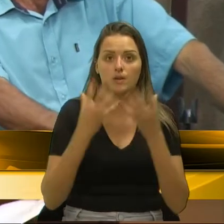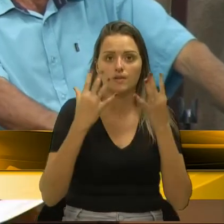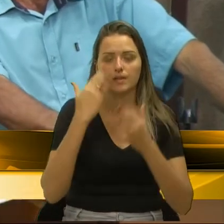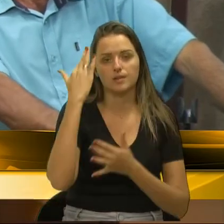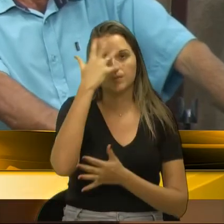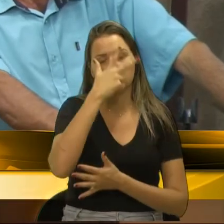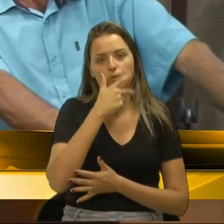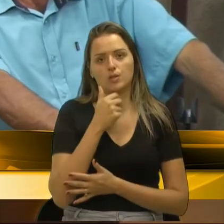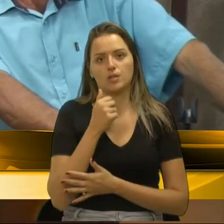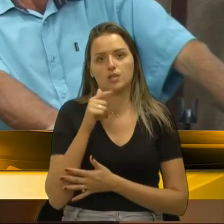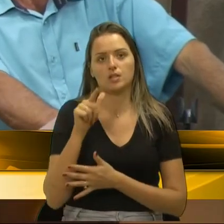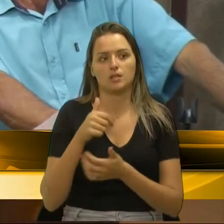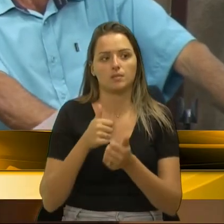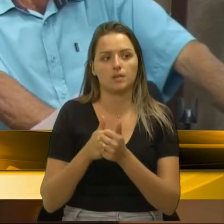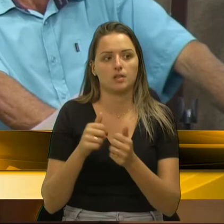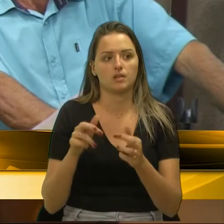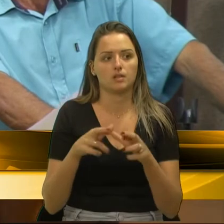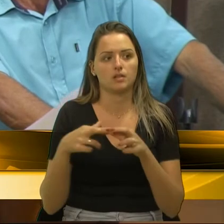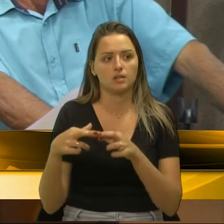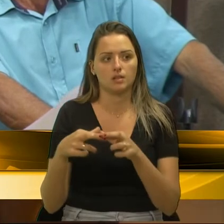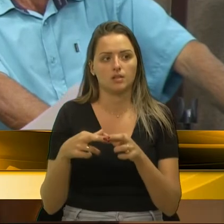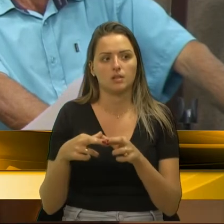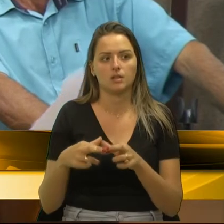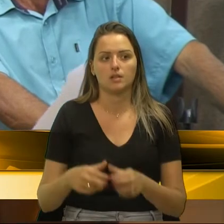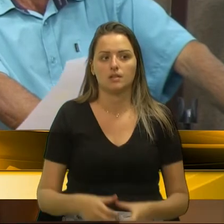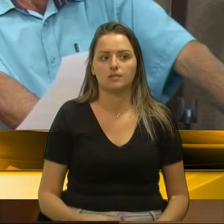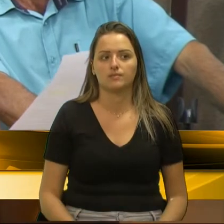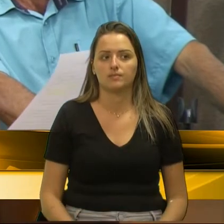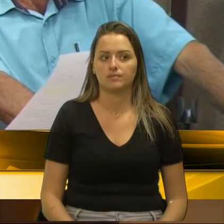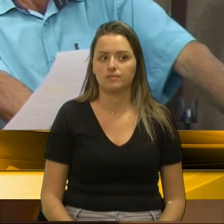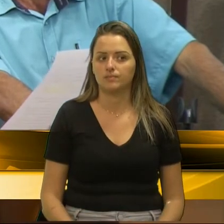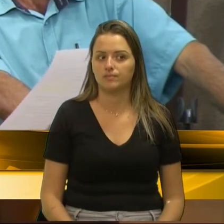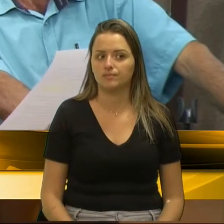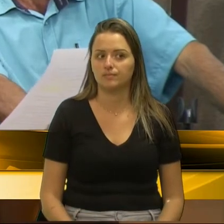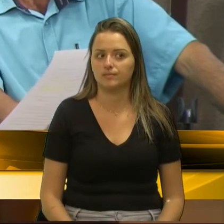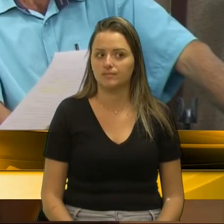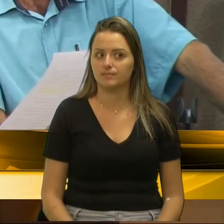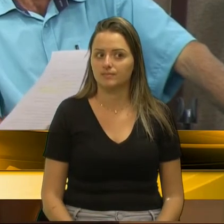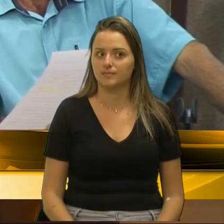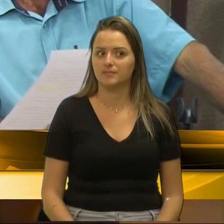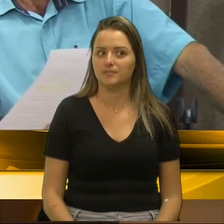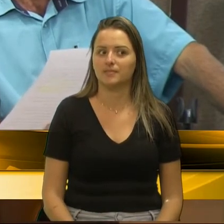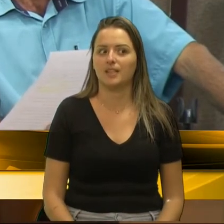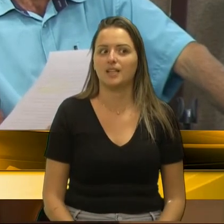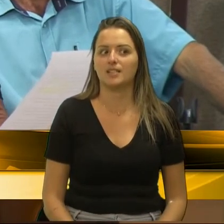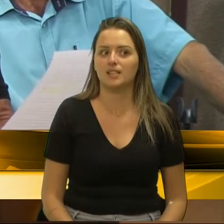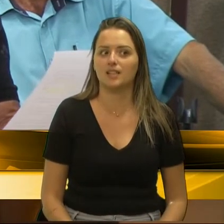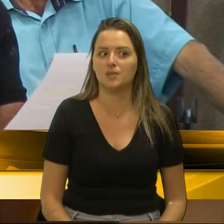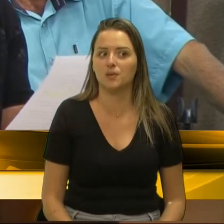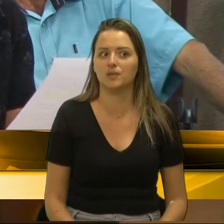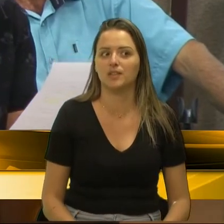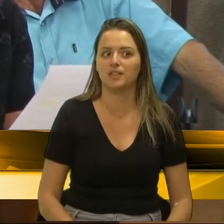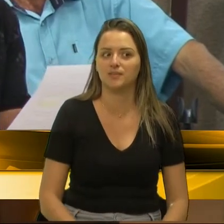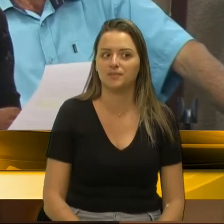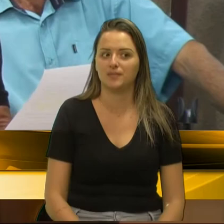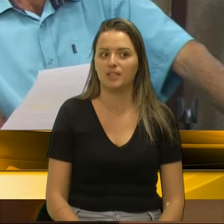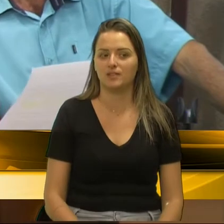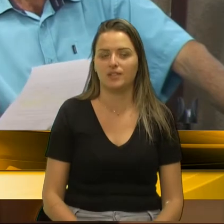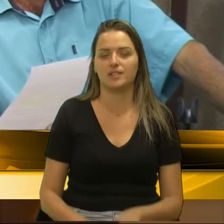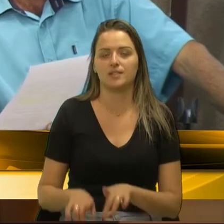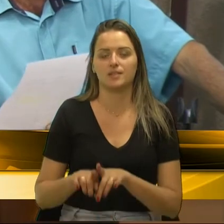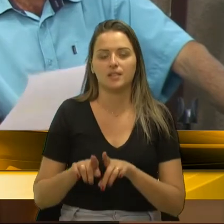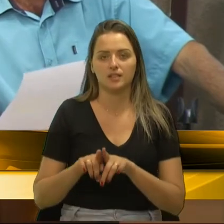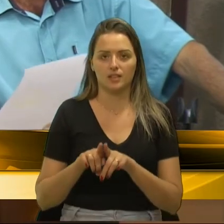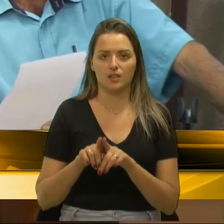linda ali em Fazenda Souza. Também quero cumprimentar aquelas pessoas que agregam à festa, que é